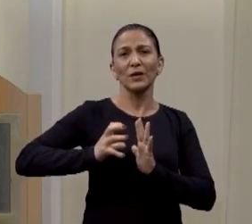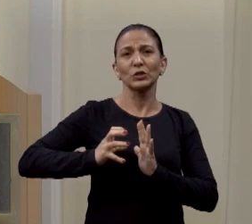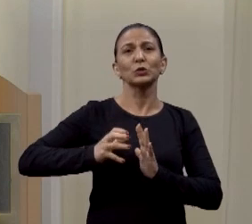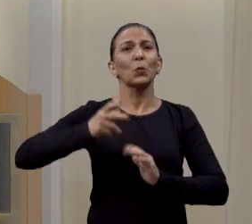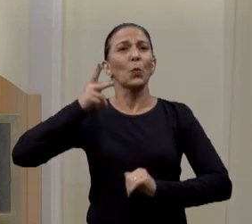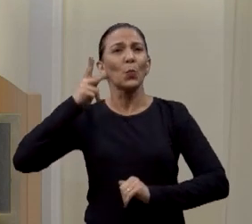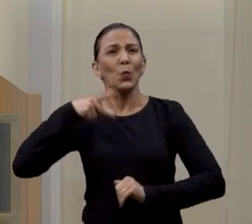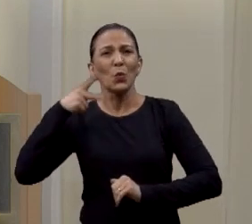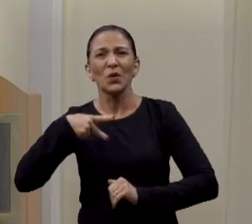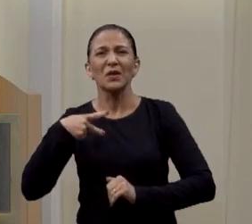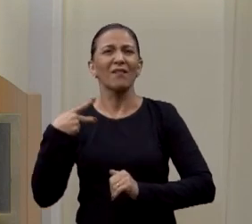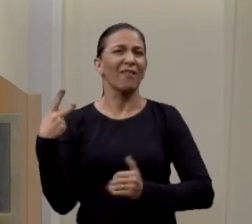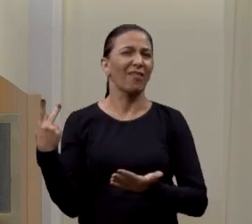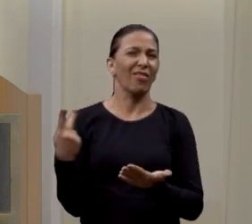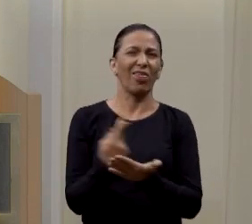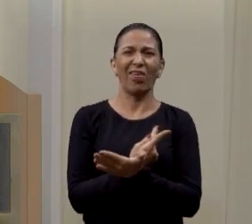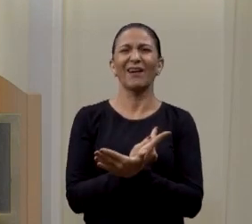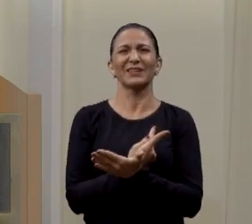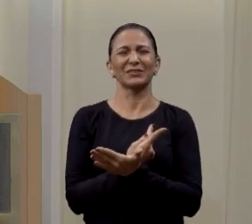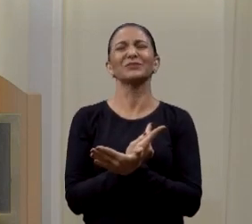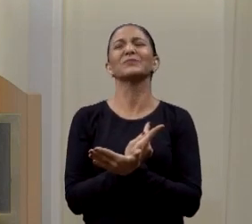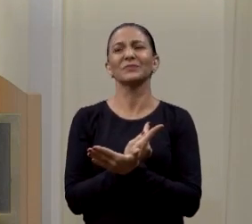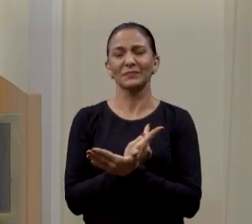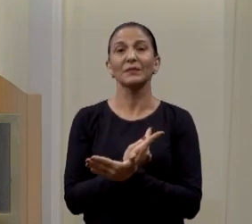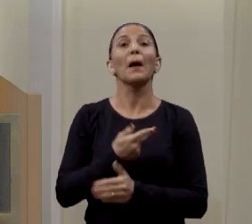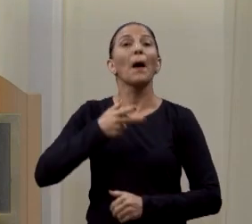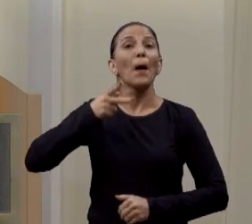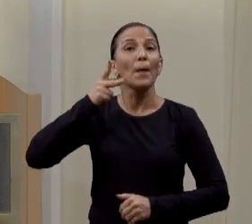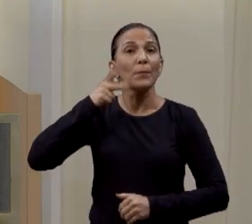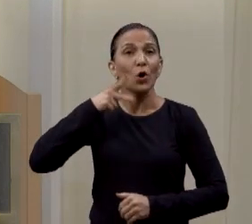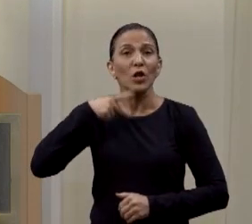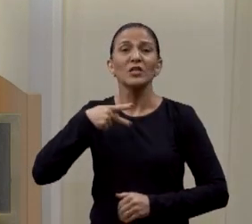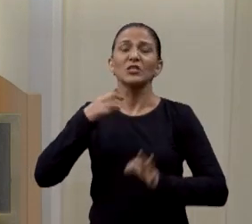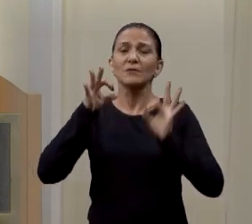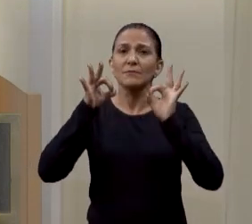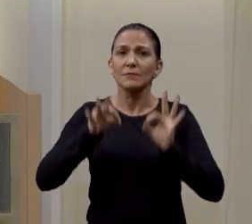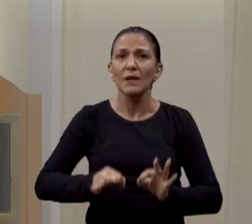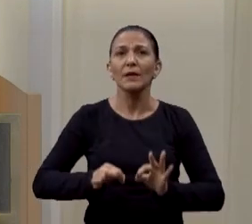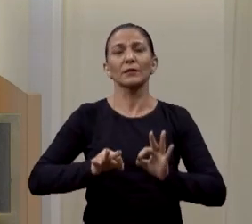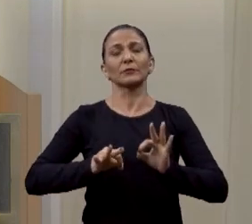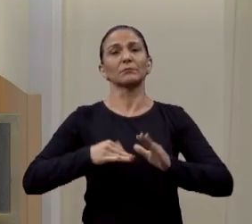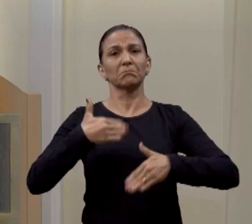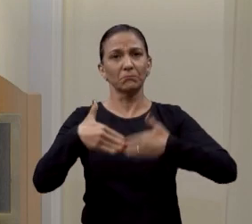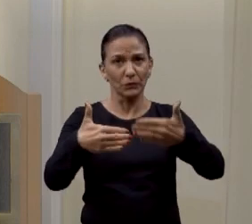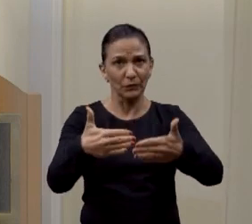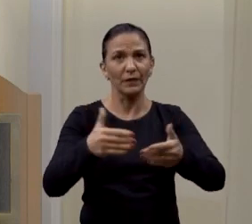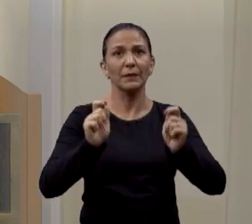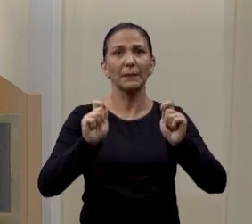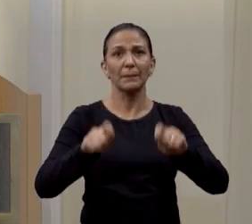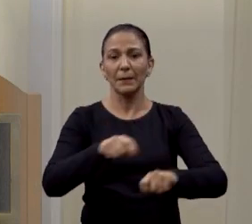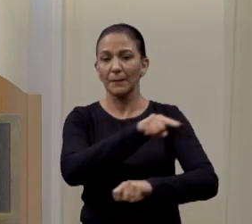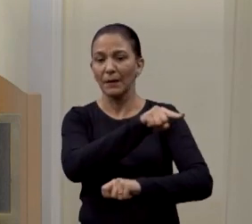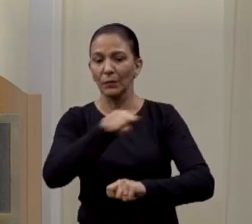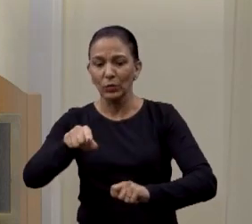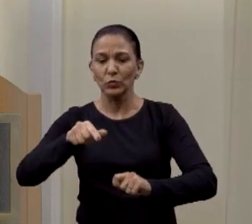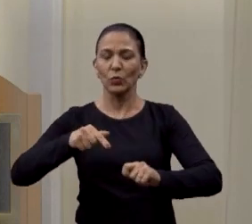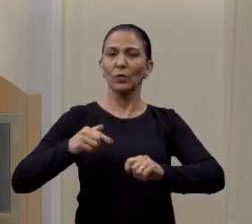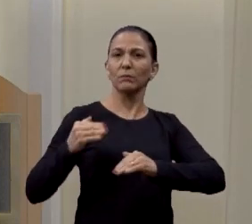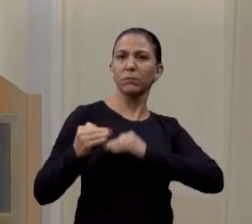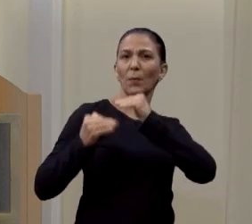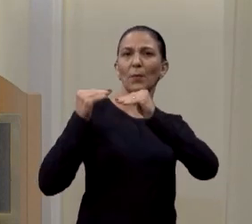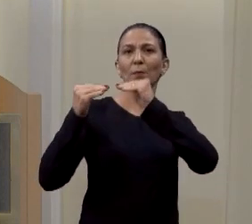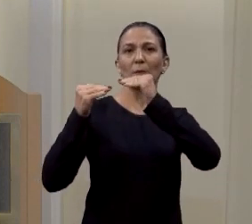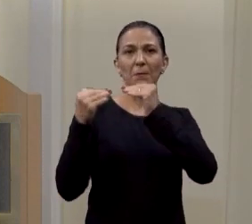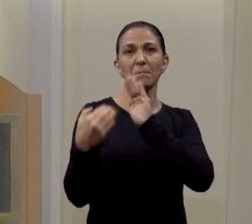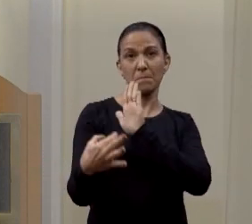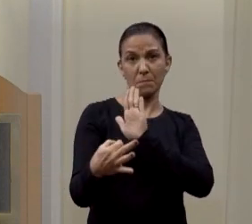vil e baixa. Quer fazer política? Vá fazer política de maneira decente, de maneira como todo mundo aqui se constrói, que é